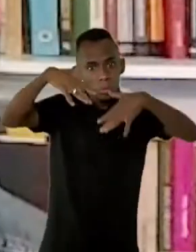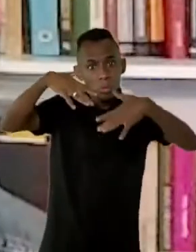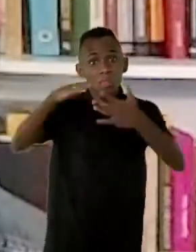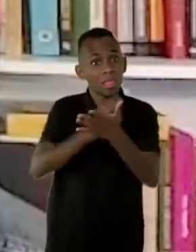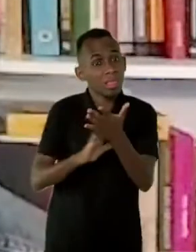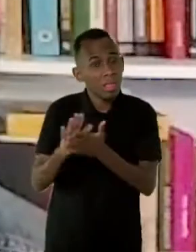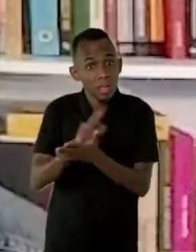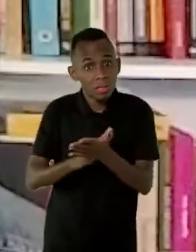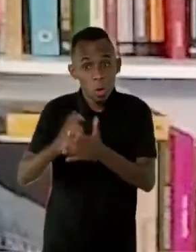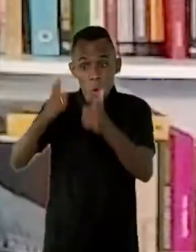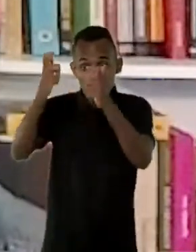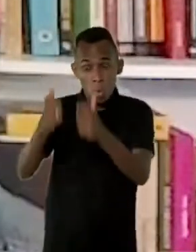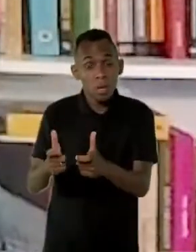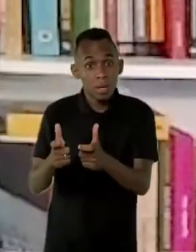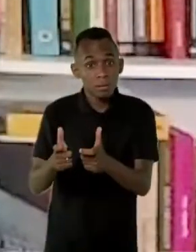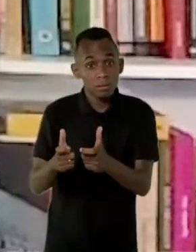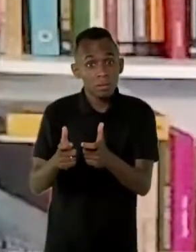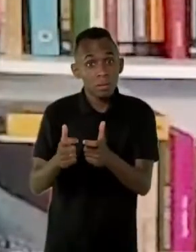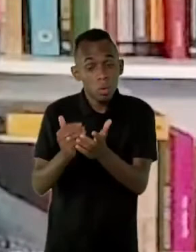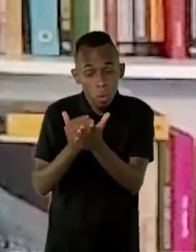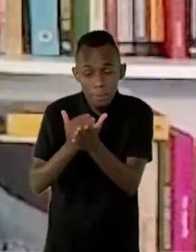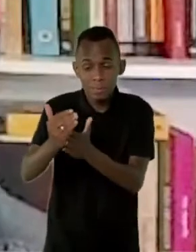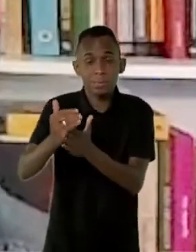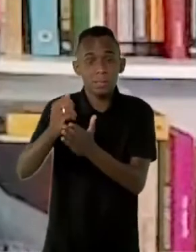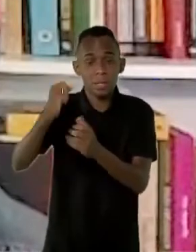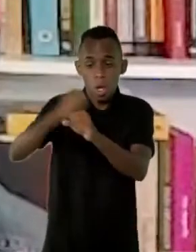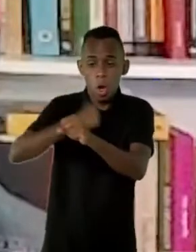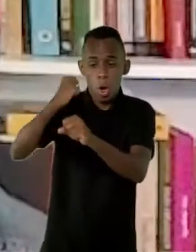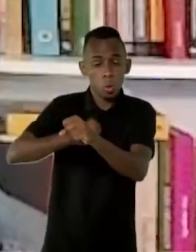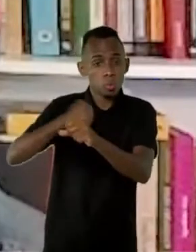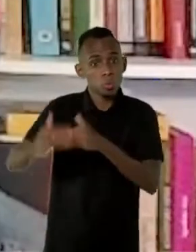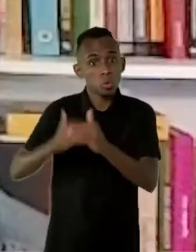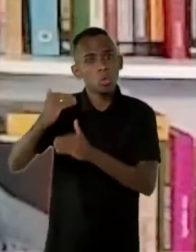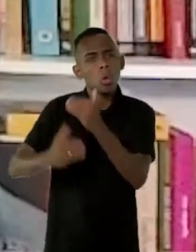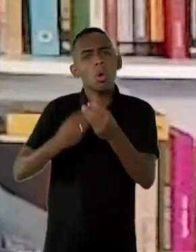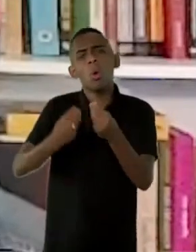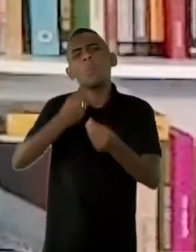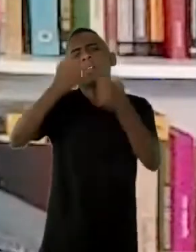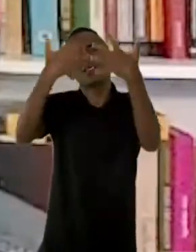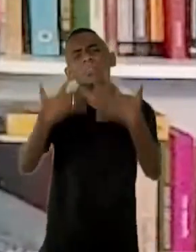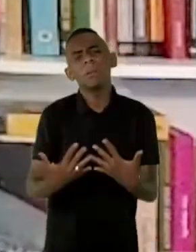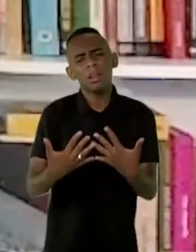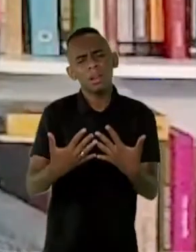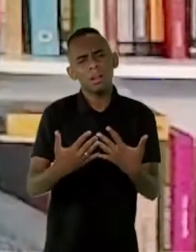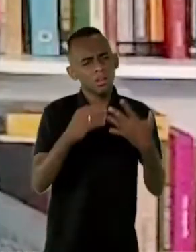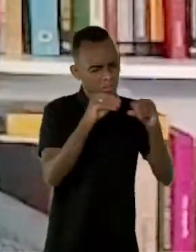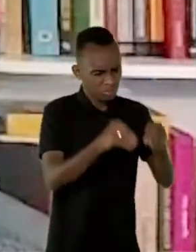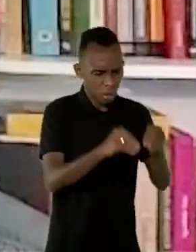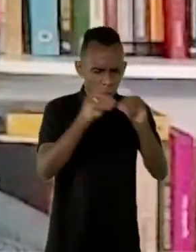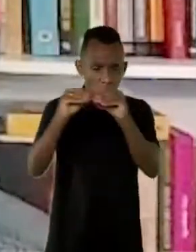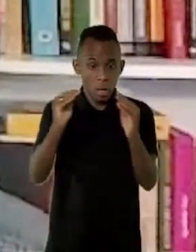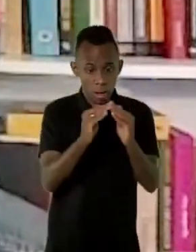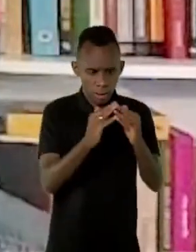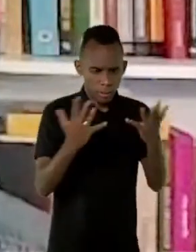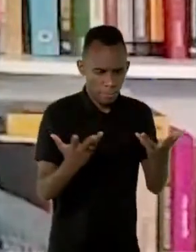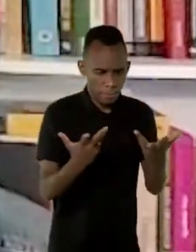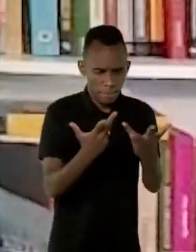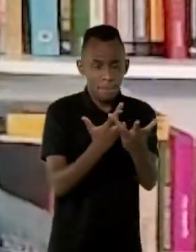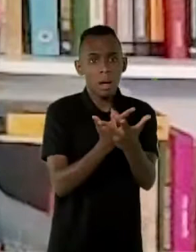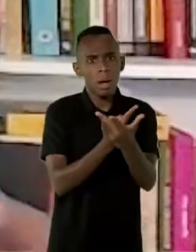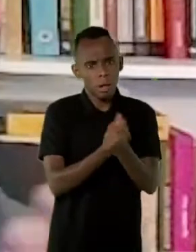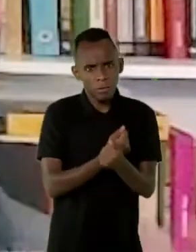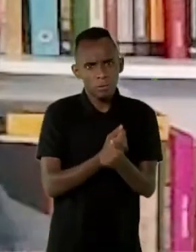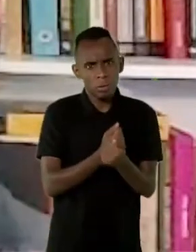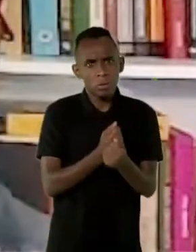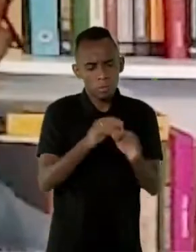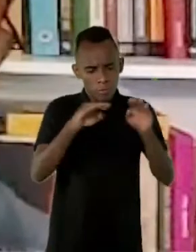um lugar completamente ainda em construção. Como explicar a Carolina saindo de um lugar confortável, né, com